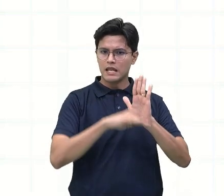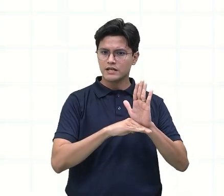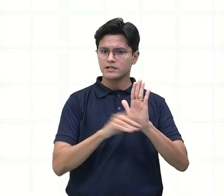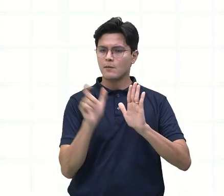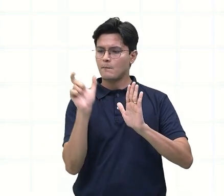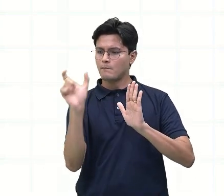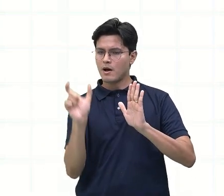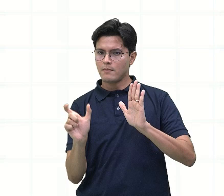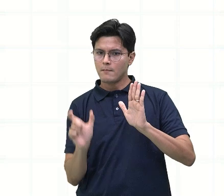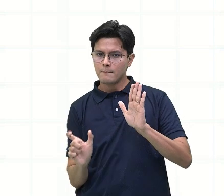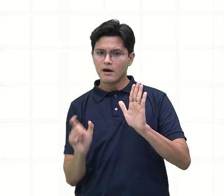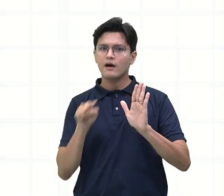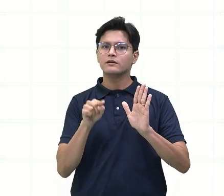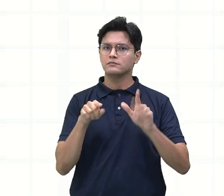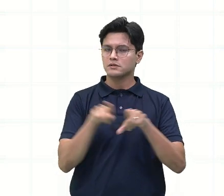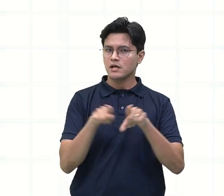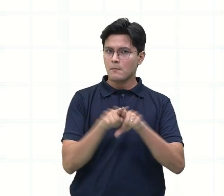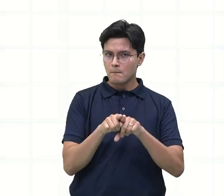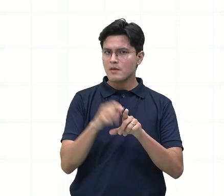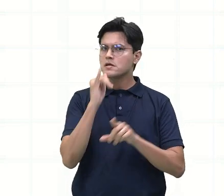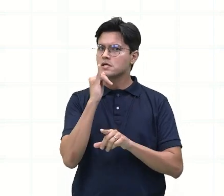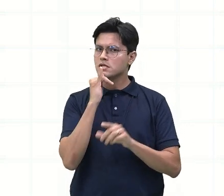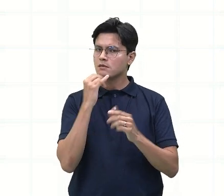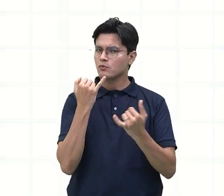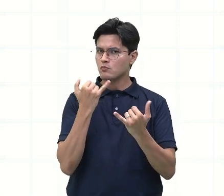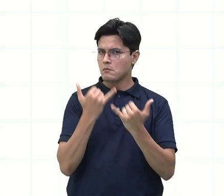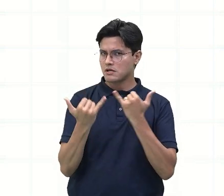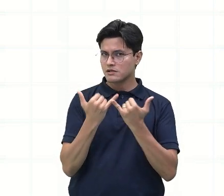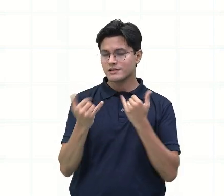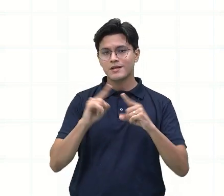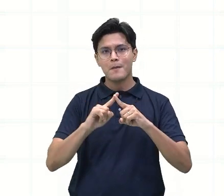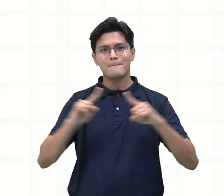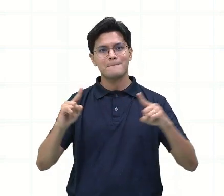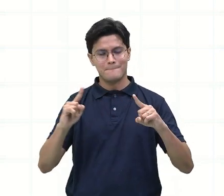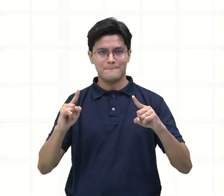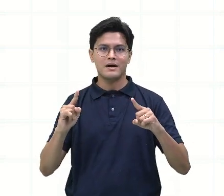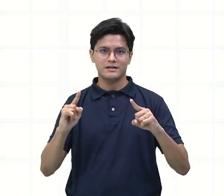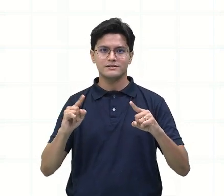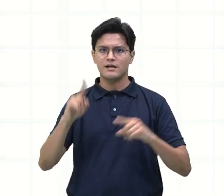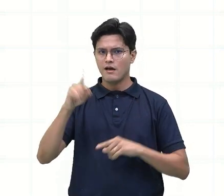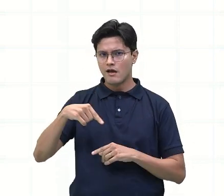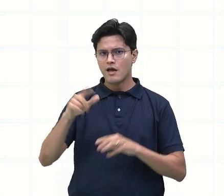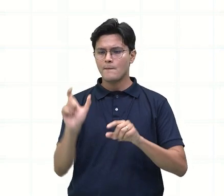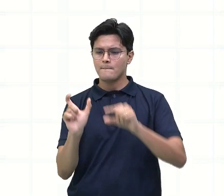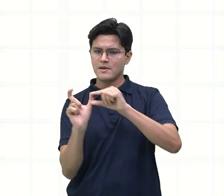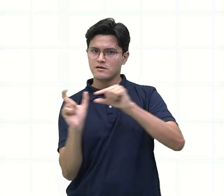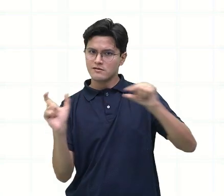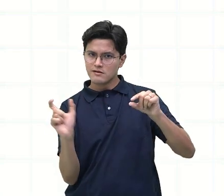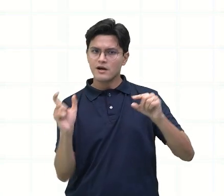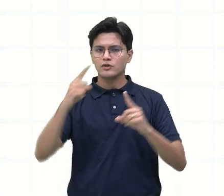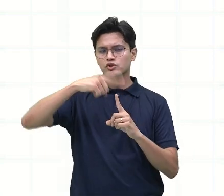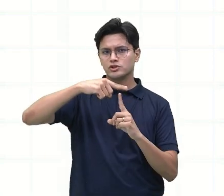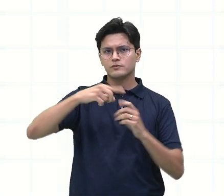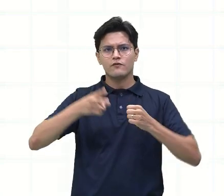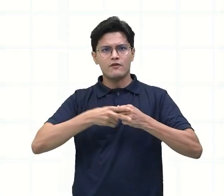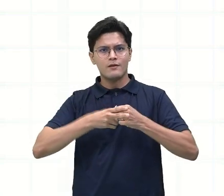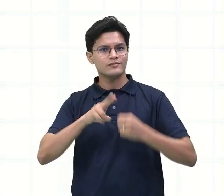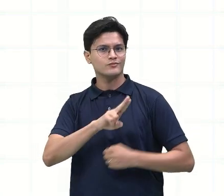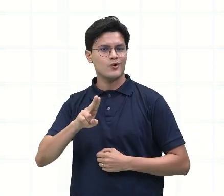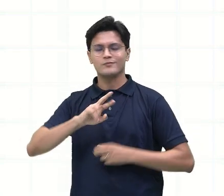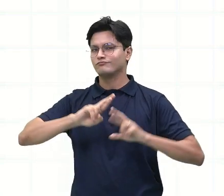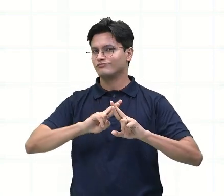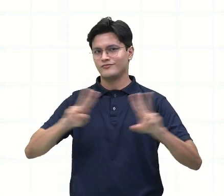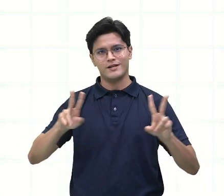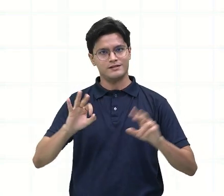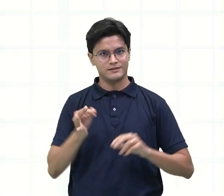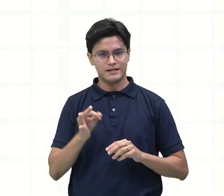ter um exemplo parecido, só que ele não vai ser predicado verbo nominal. Por quê, professor? Olha